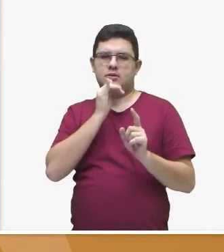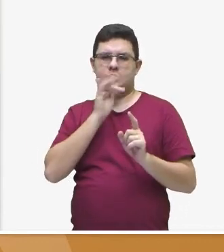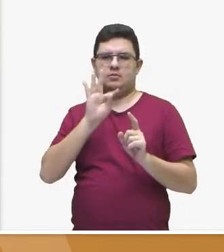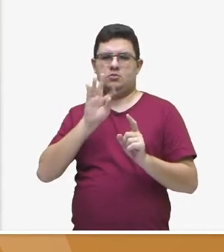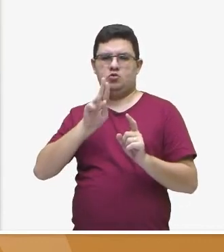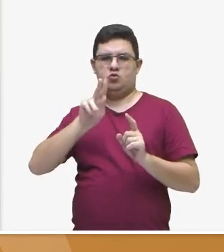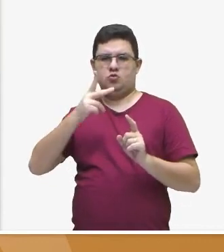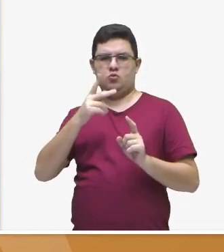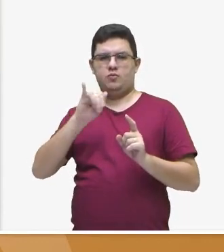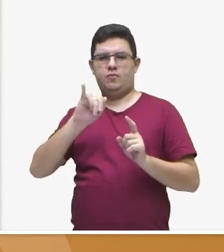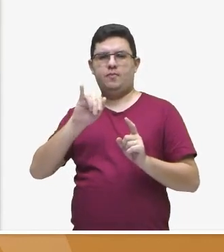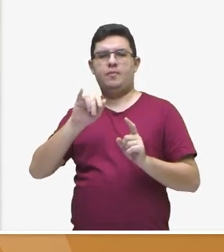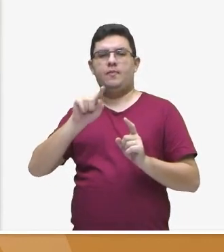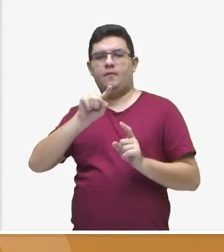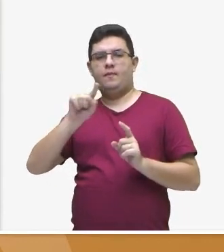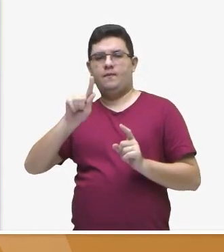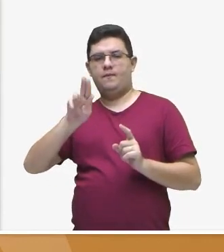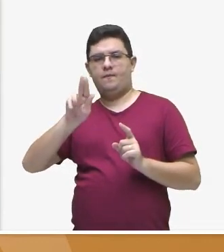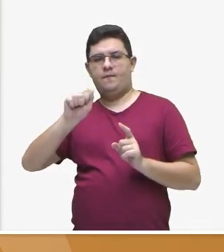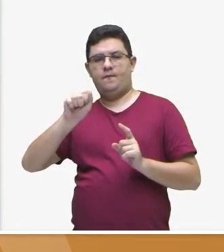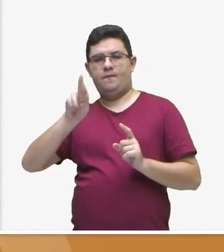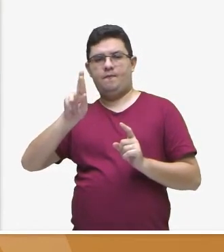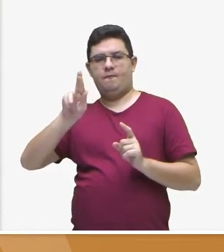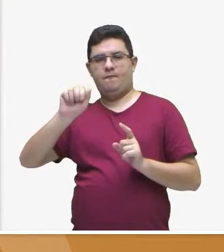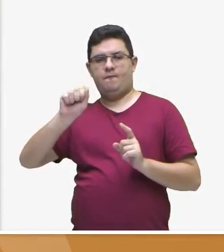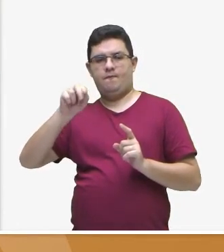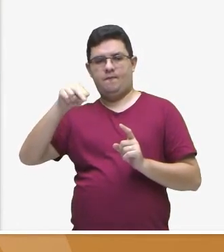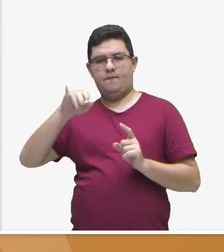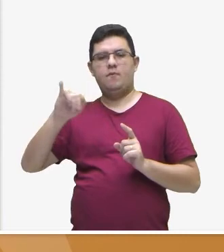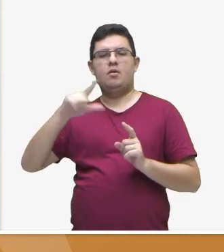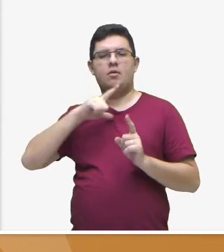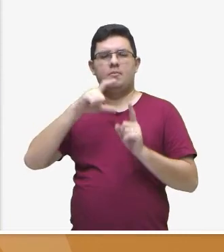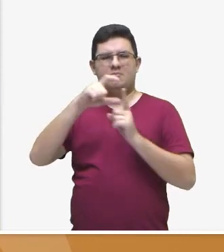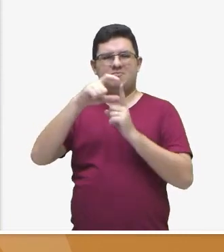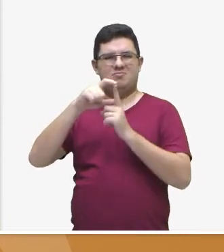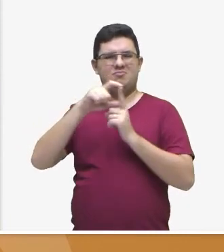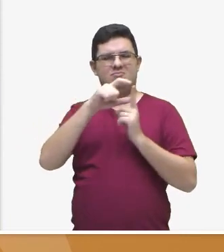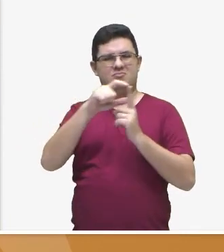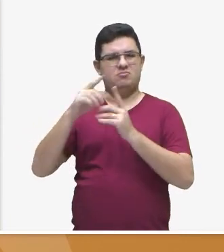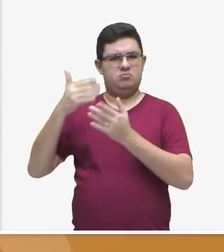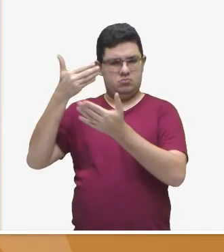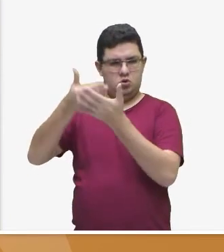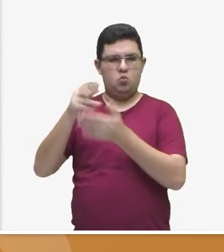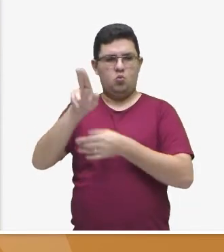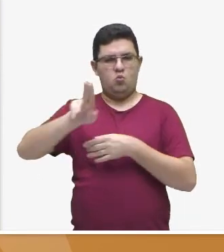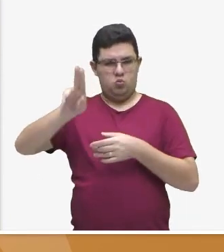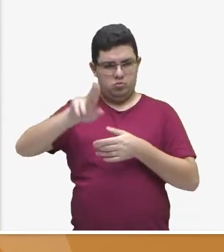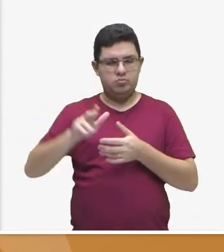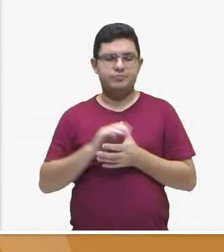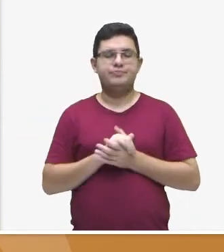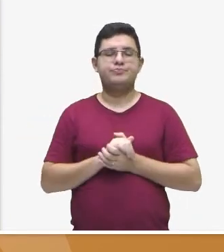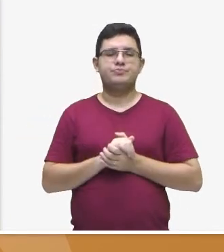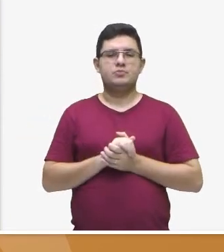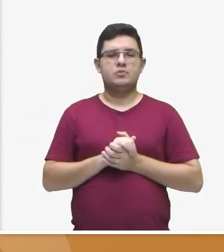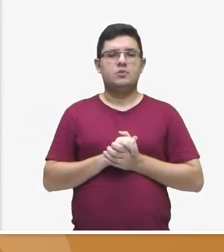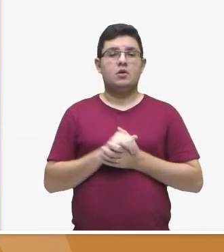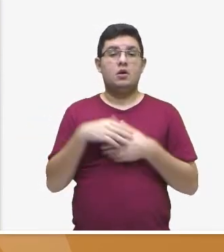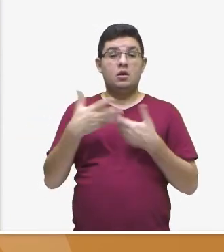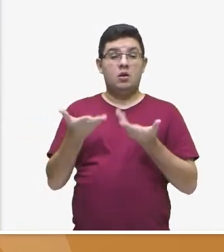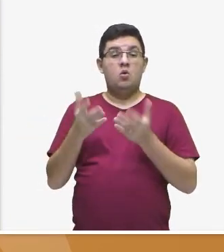derivadas aí dos nossos indígenas. Vejam lá. Então, os indígenas,